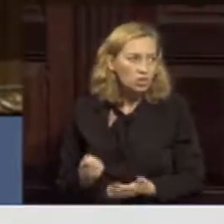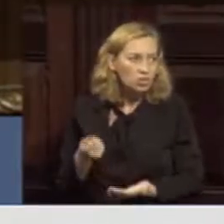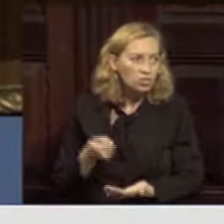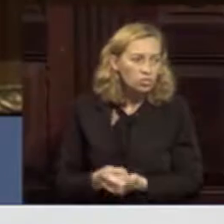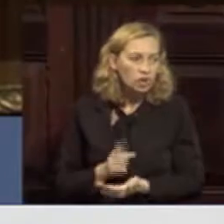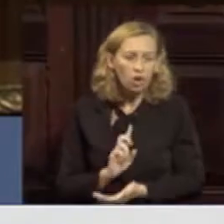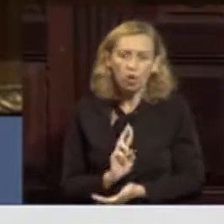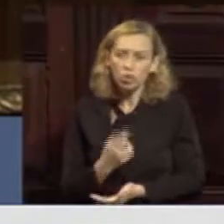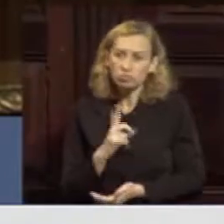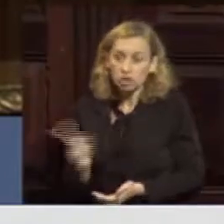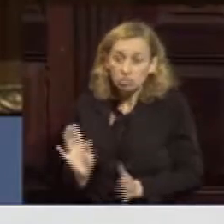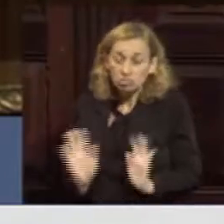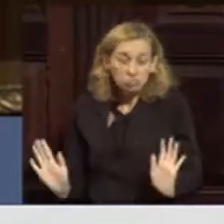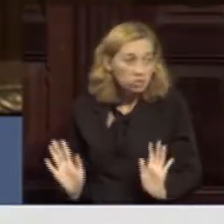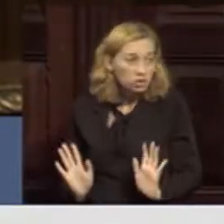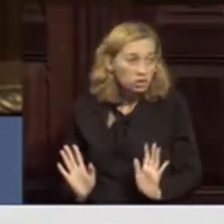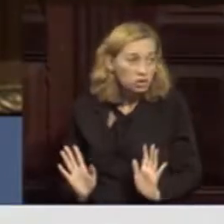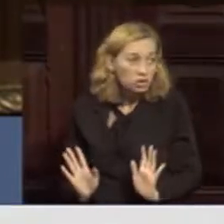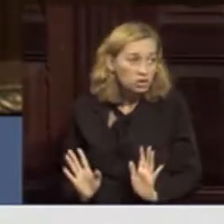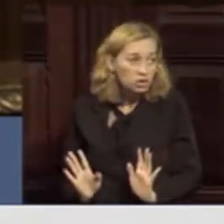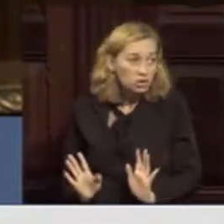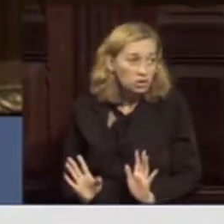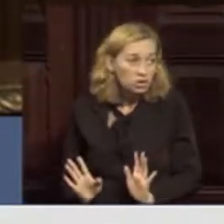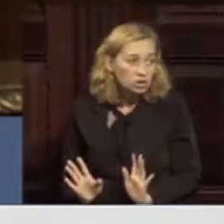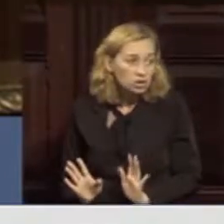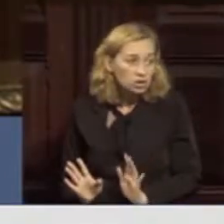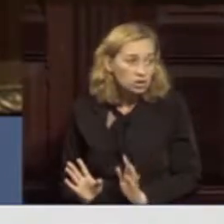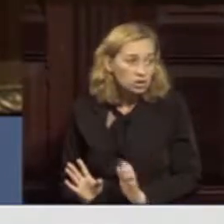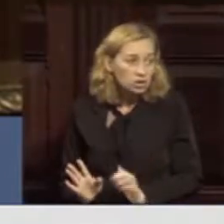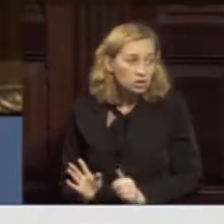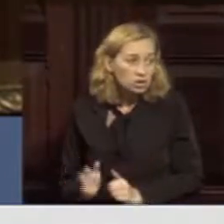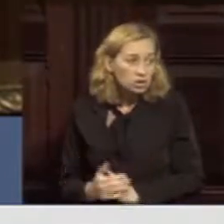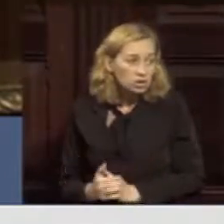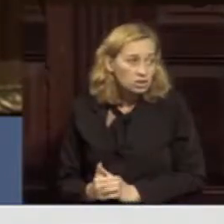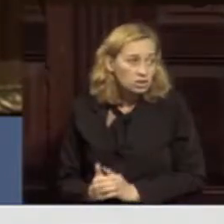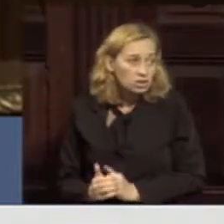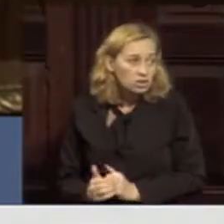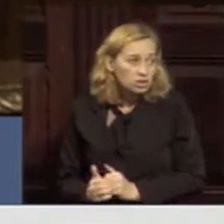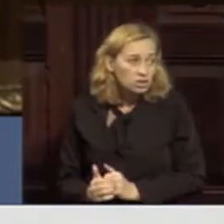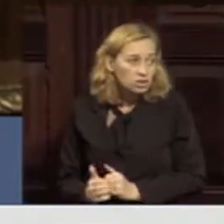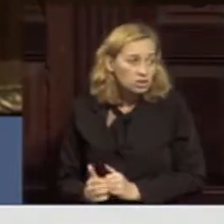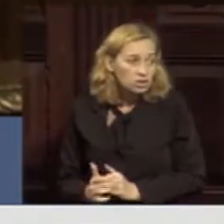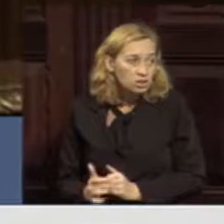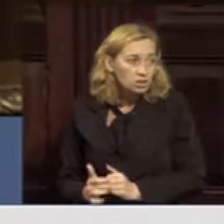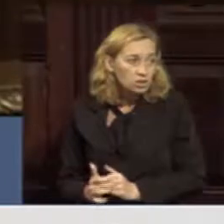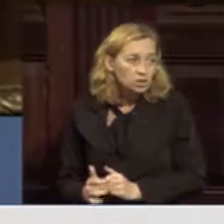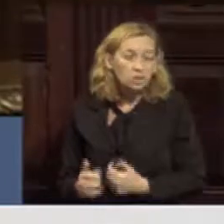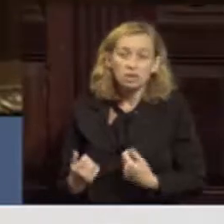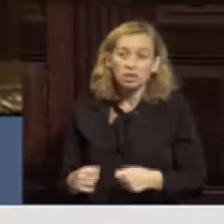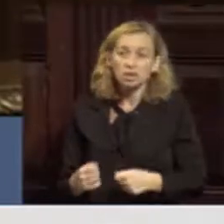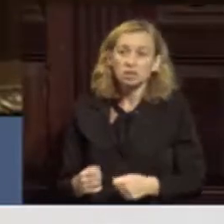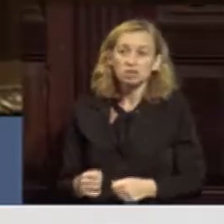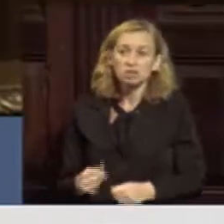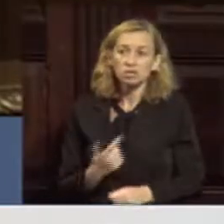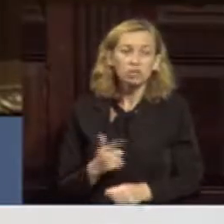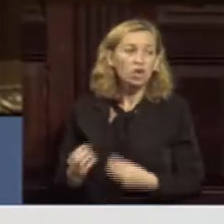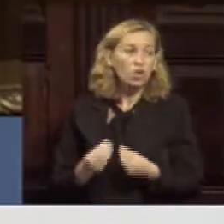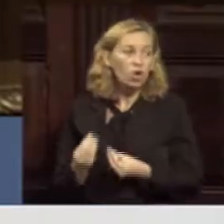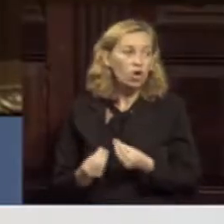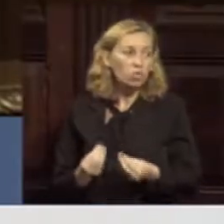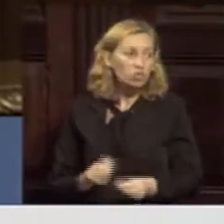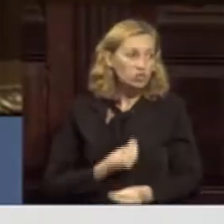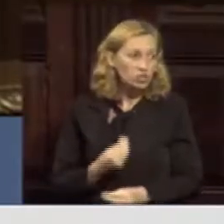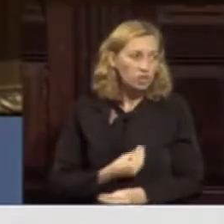um Estado democrático de direito, não configura mais que vivamos sob uma normalidade democrática, e desta tribuna